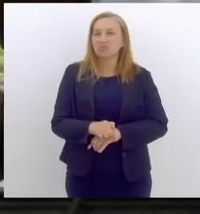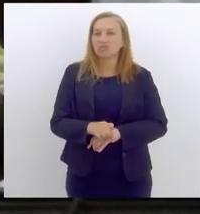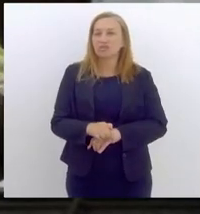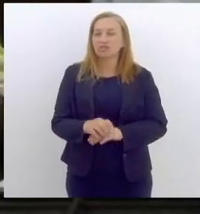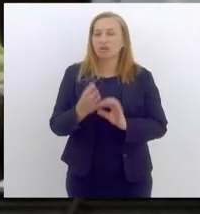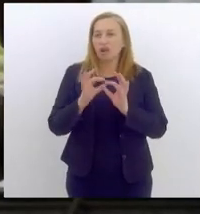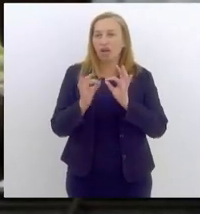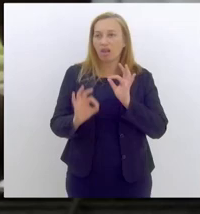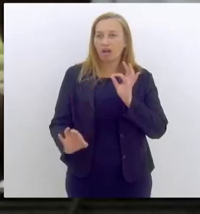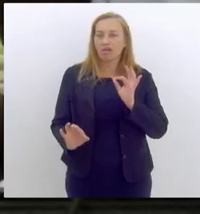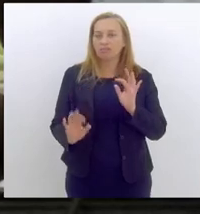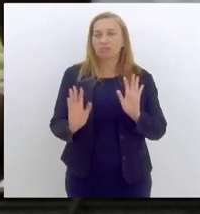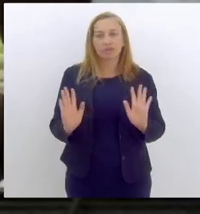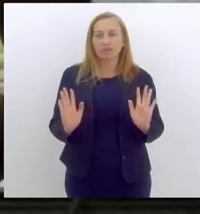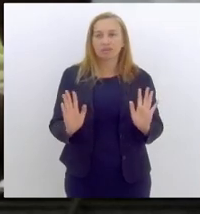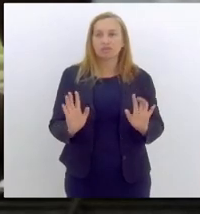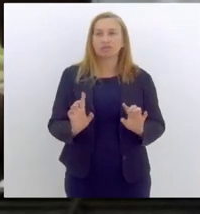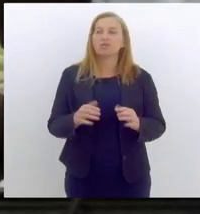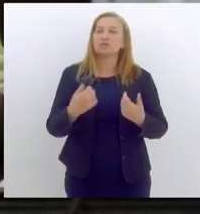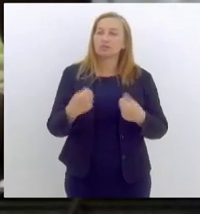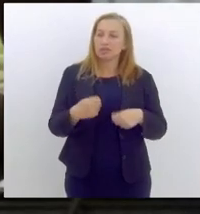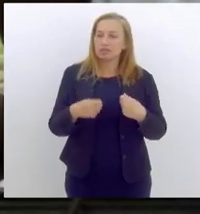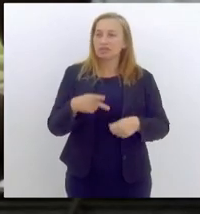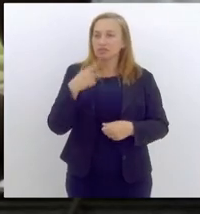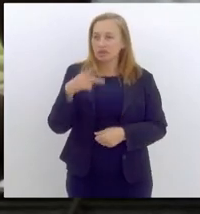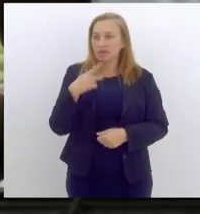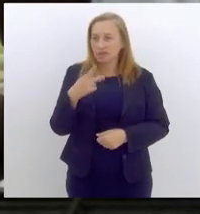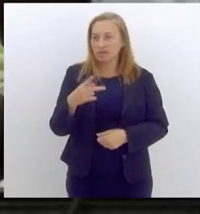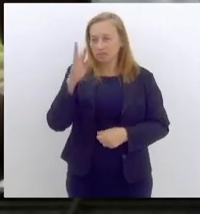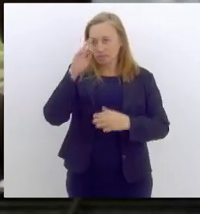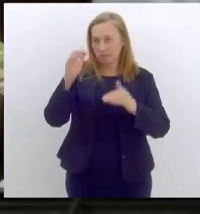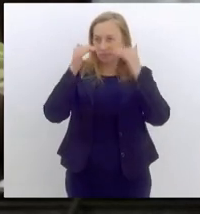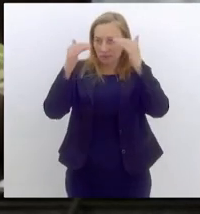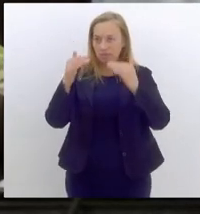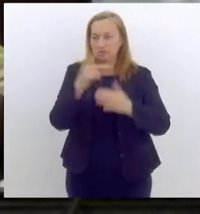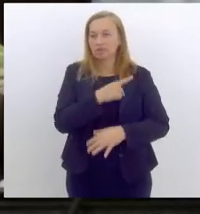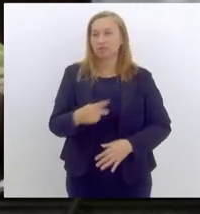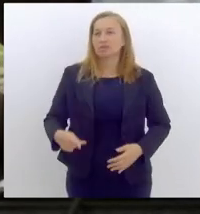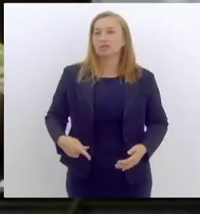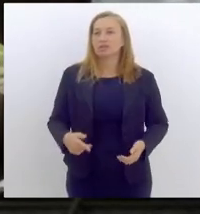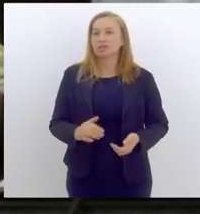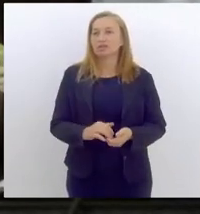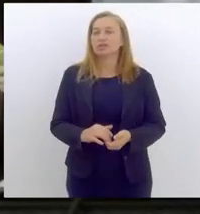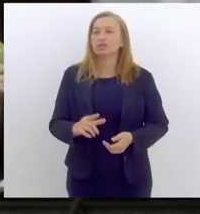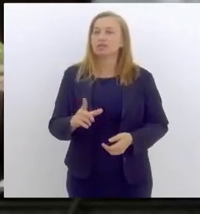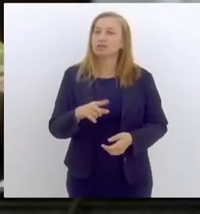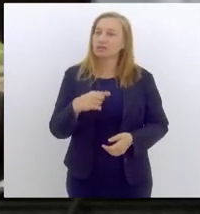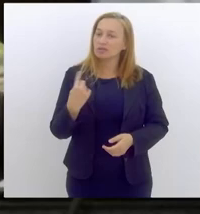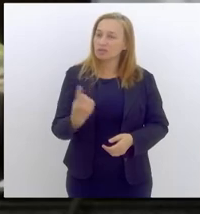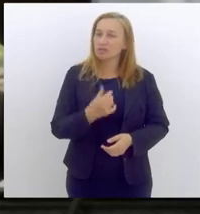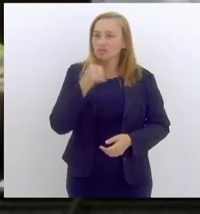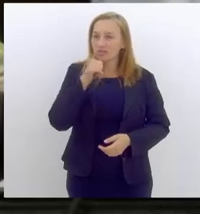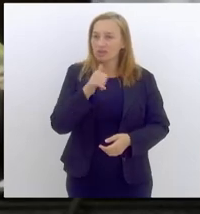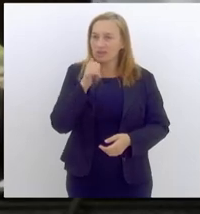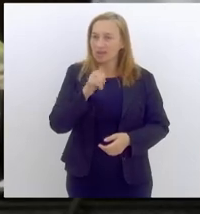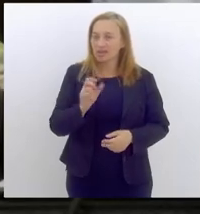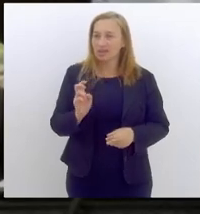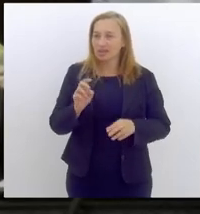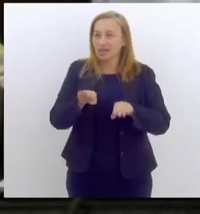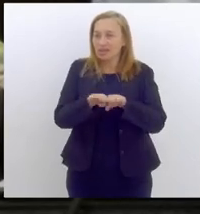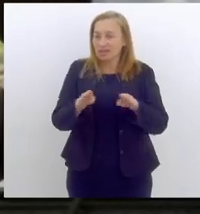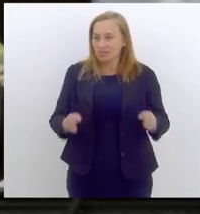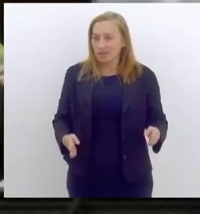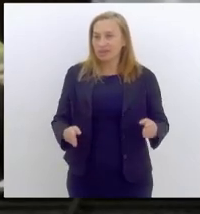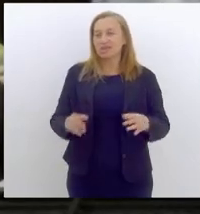prolongar mais esse discurso, mas eu preciso falar para Vossa Excelência. Terá nós, mulheres, na mesa diretora, eu, a Célia,